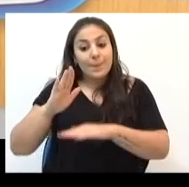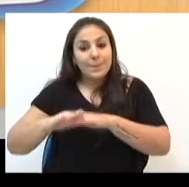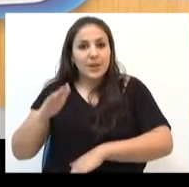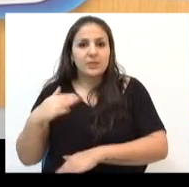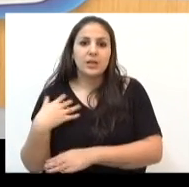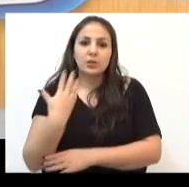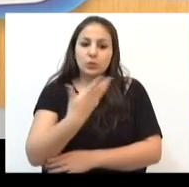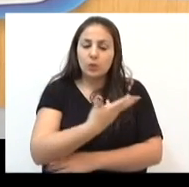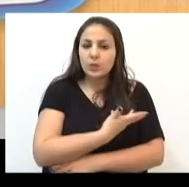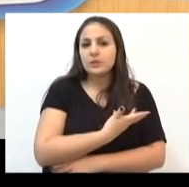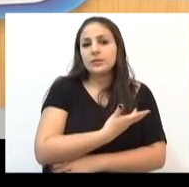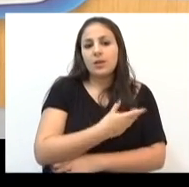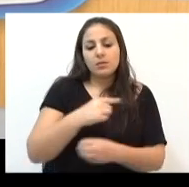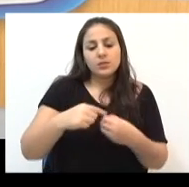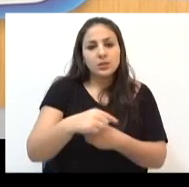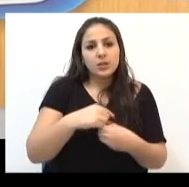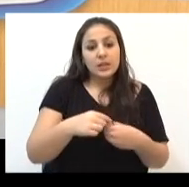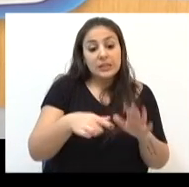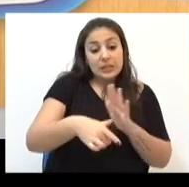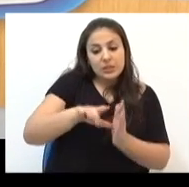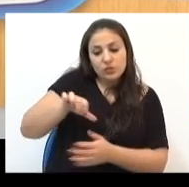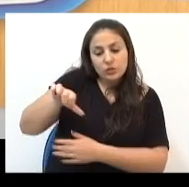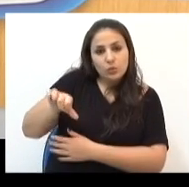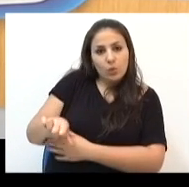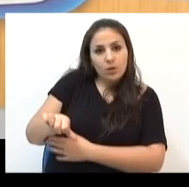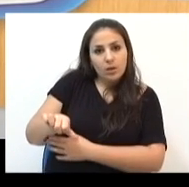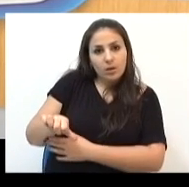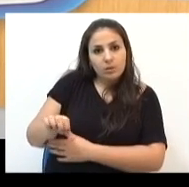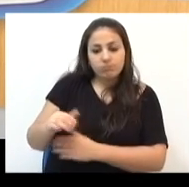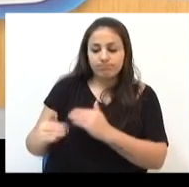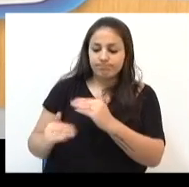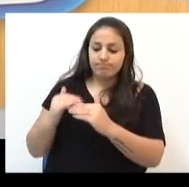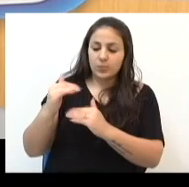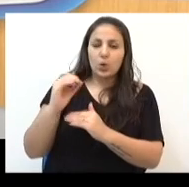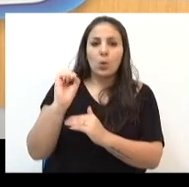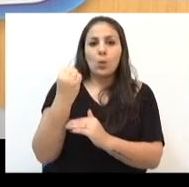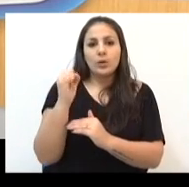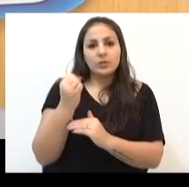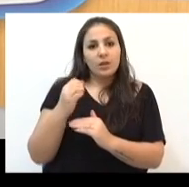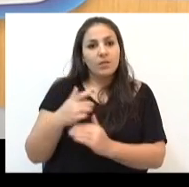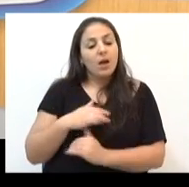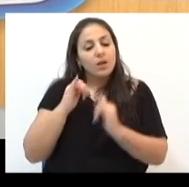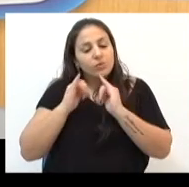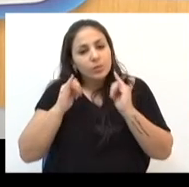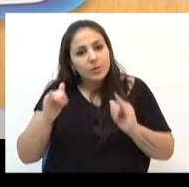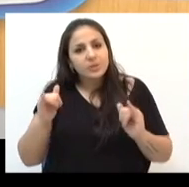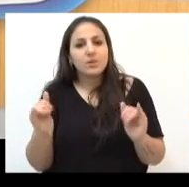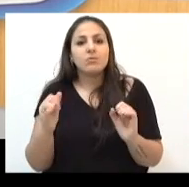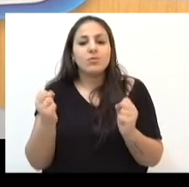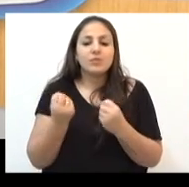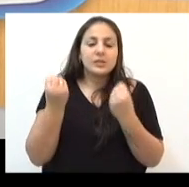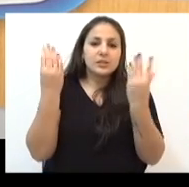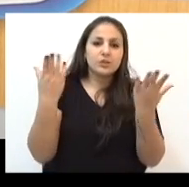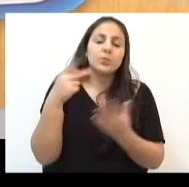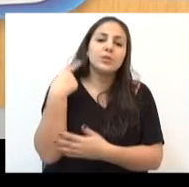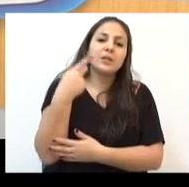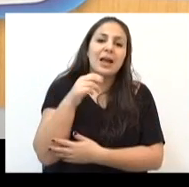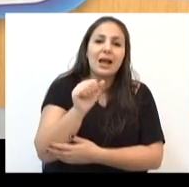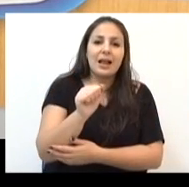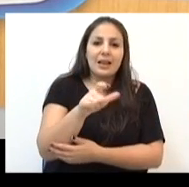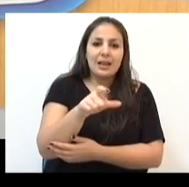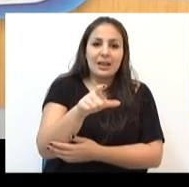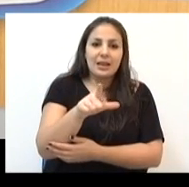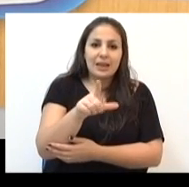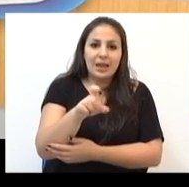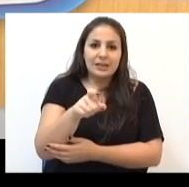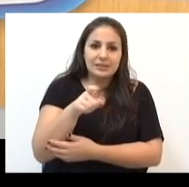cidade passou da 9ª para a 8ª posição. A notícia foi comemorada pelo líder do governo, o vereador Alex